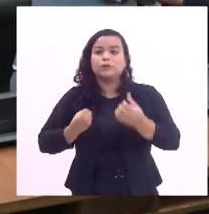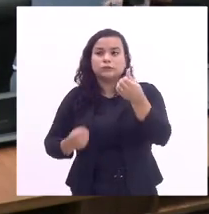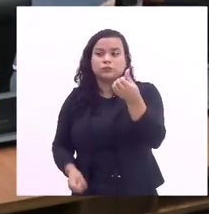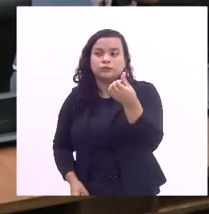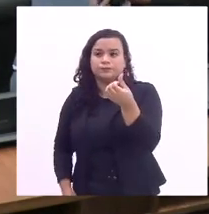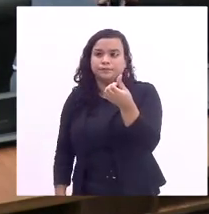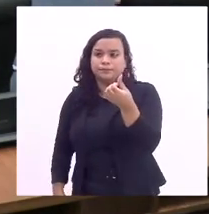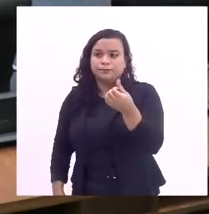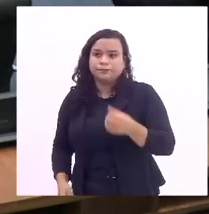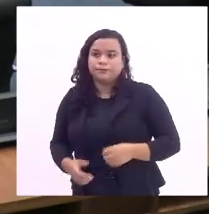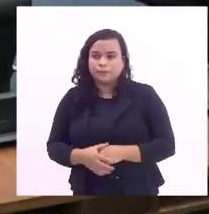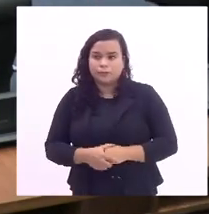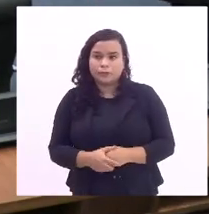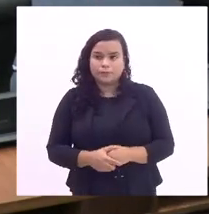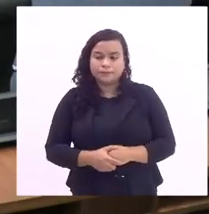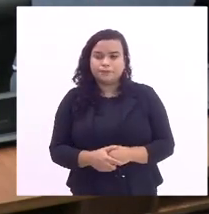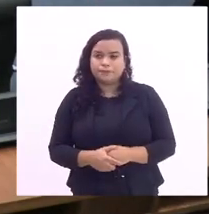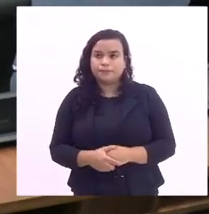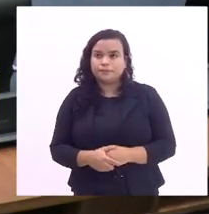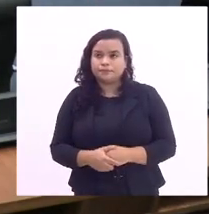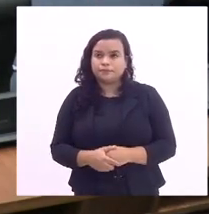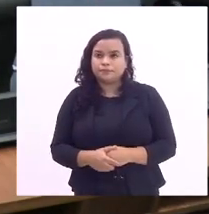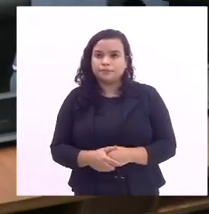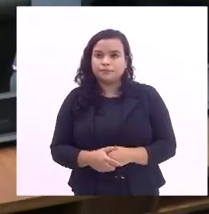tenho que dizer que meu preço é o